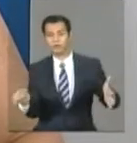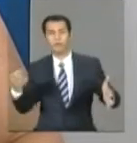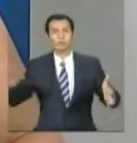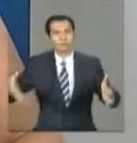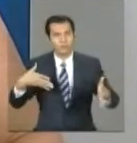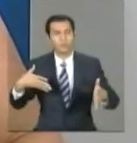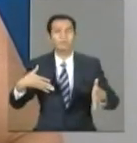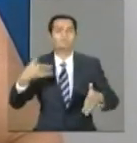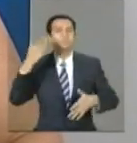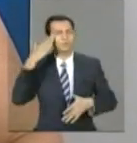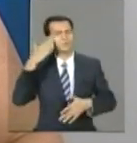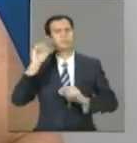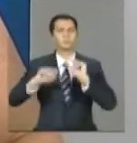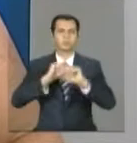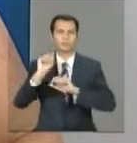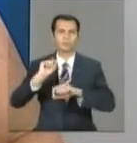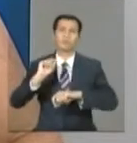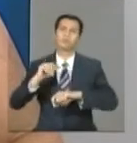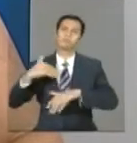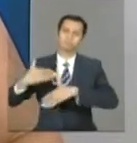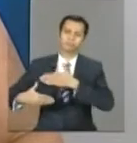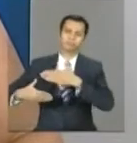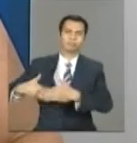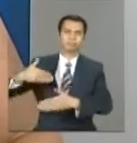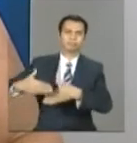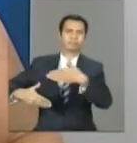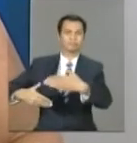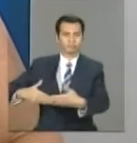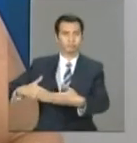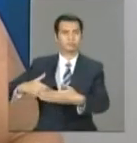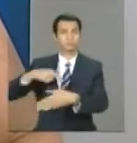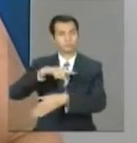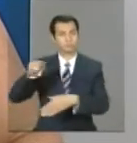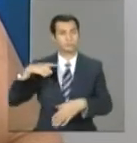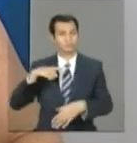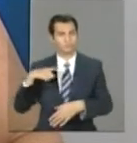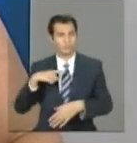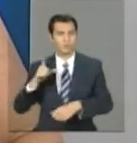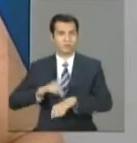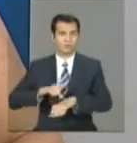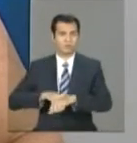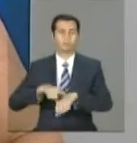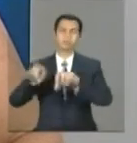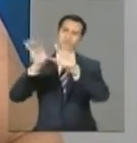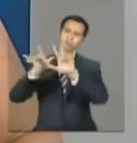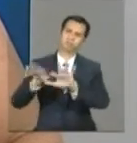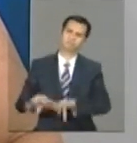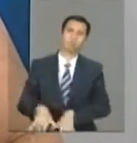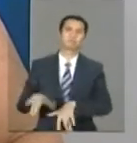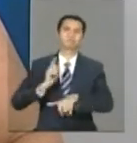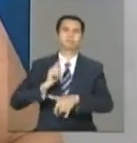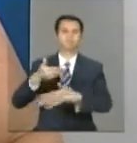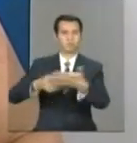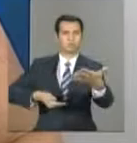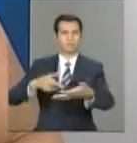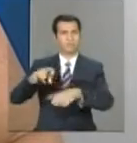vai passando, O tempo que se leva para fazer o preenchimento, tanto do caderno verde, que é o novo formulário, quanto do caderno